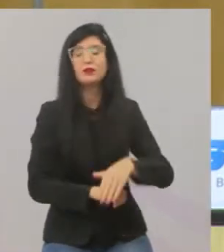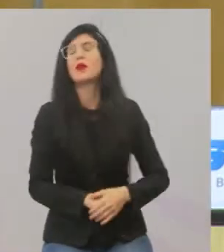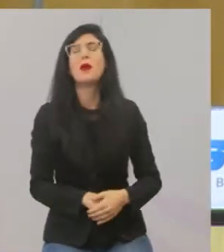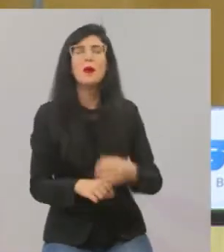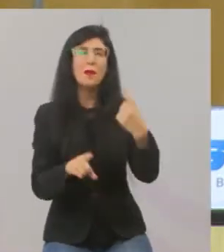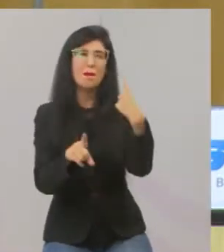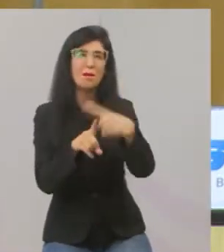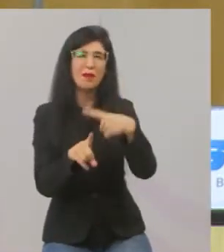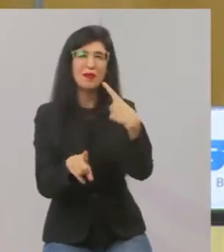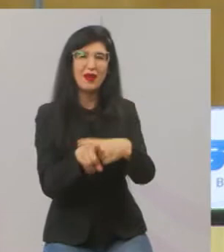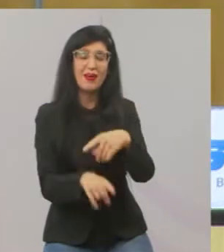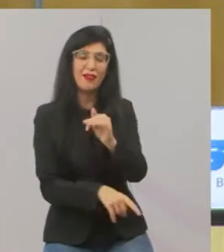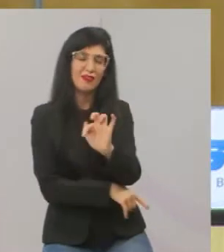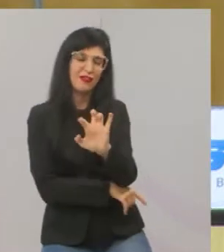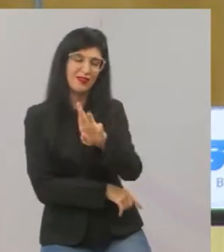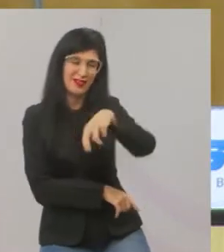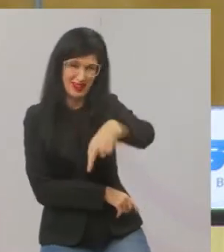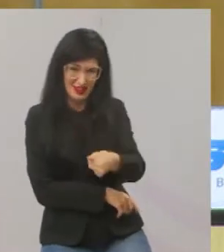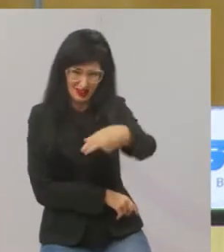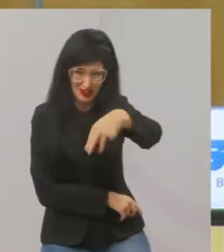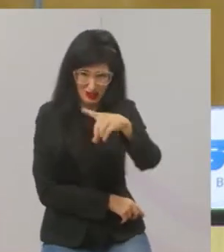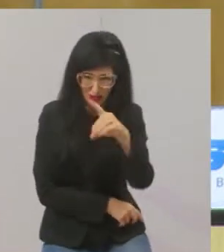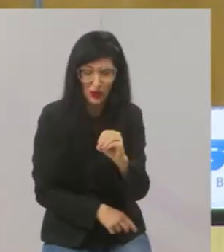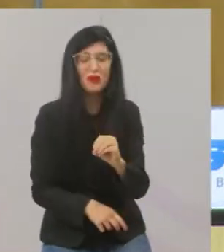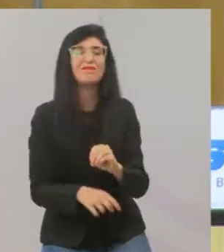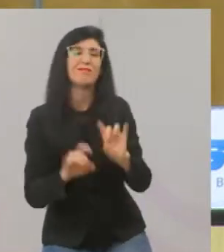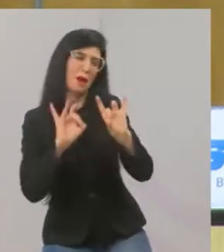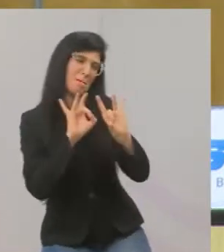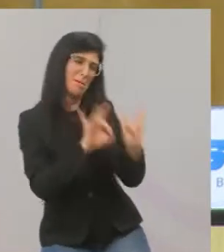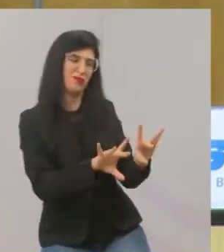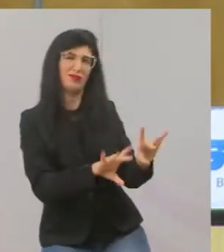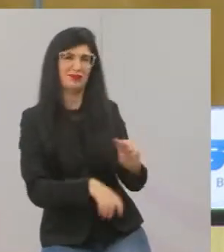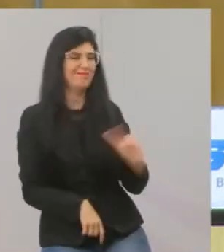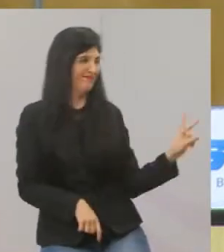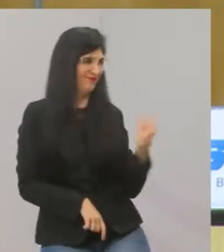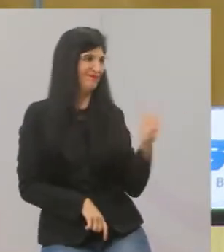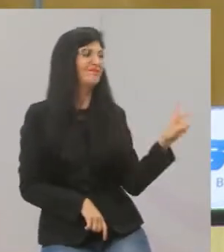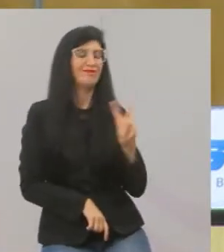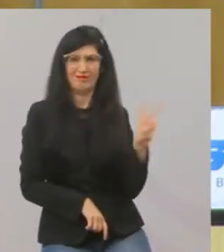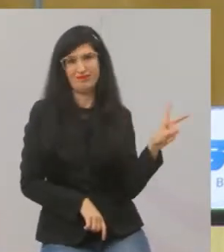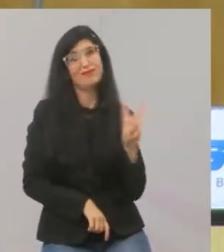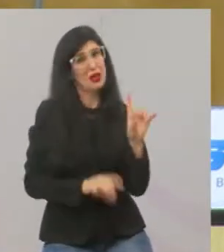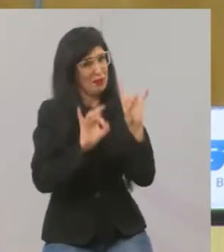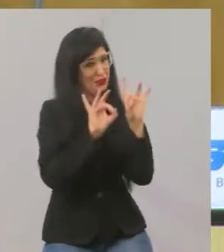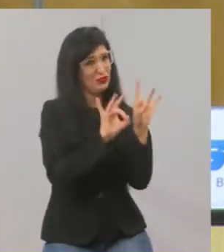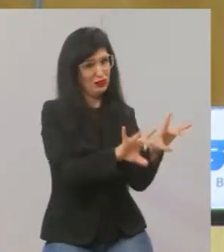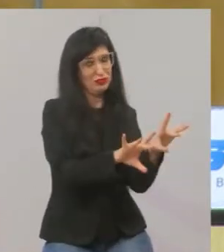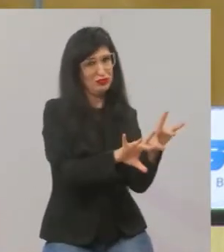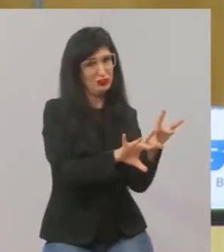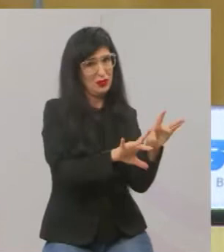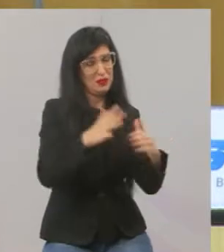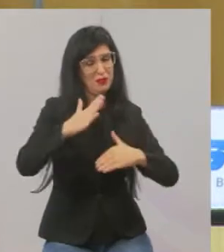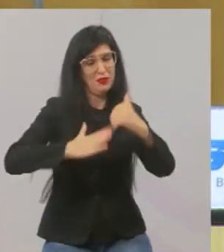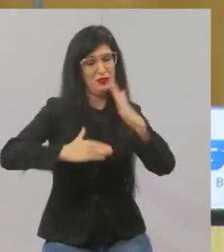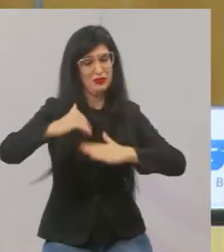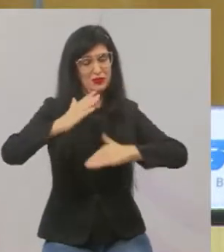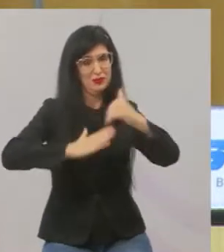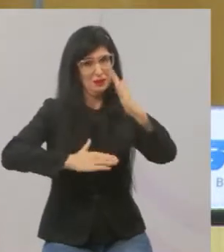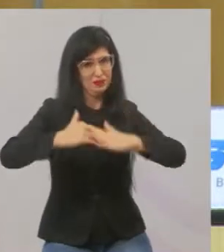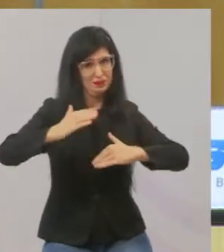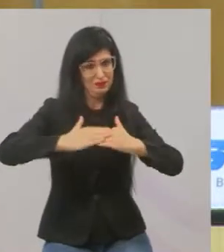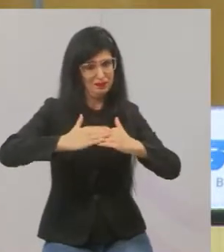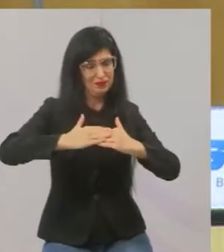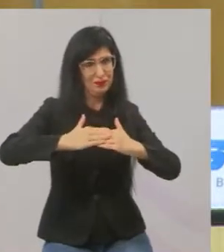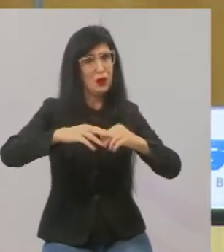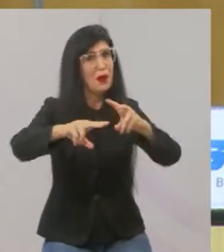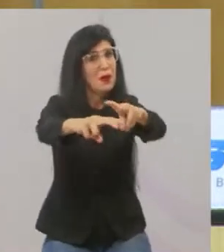do vereador Fernando da Ótica Original. Assim, peço ao senhor Aderbal Sodré que venha até a mesa para